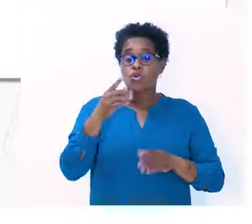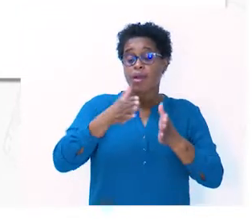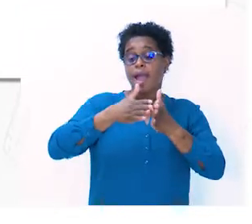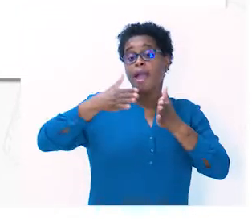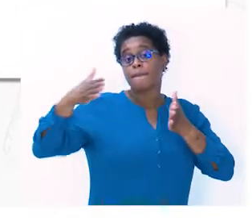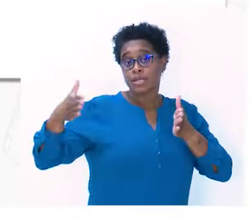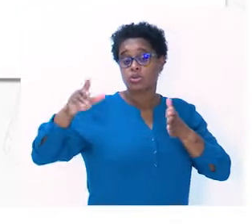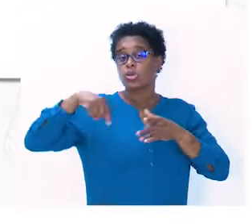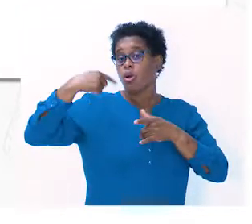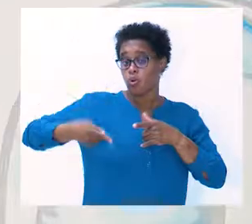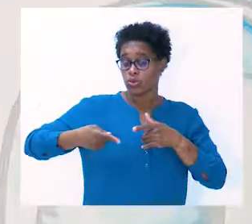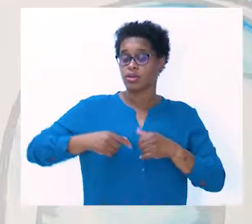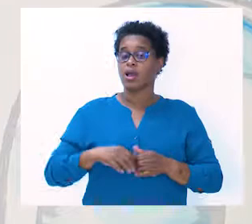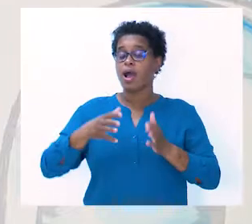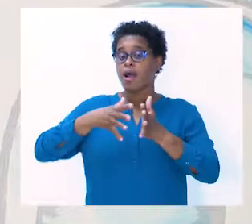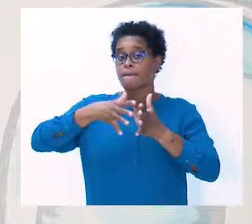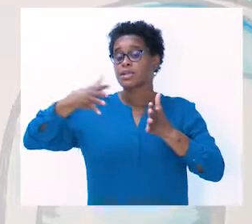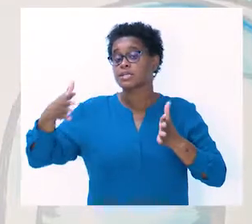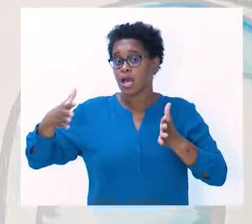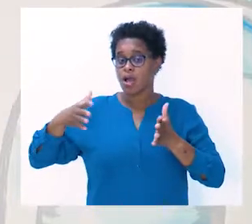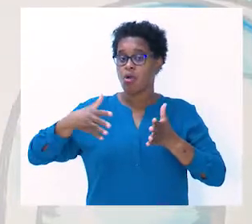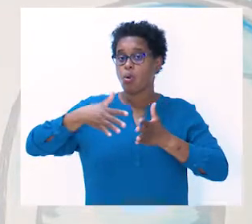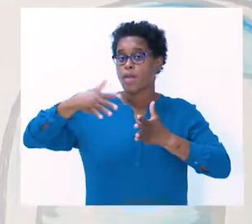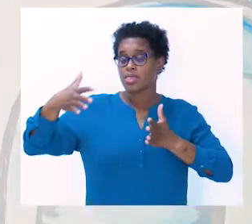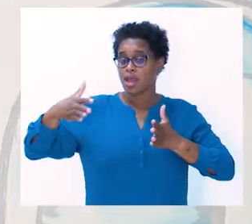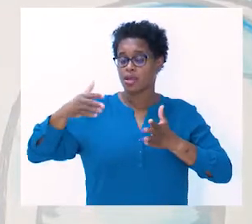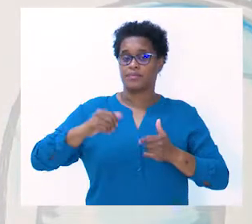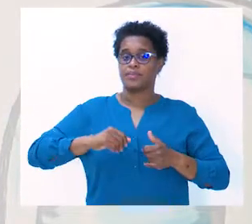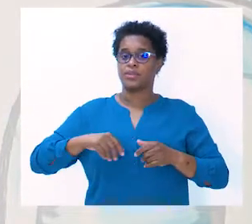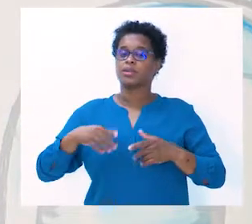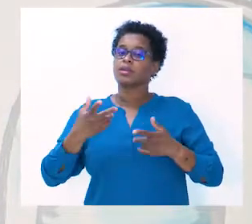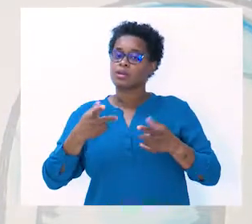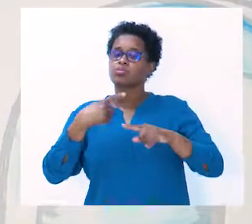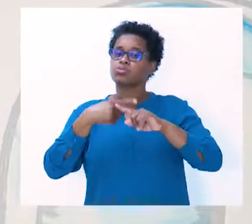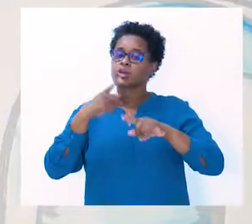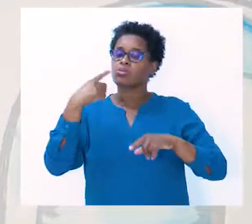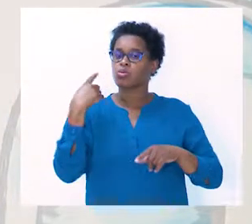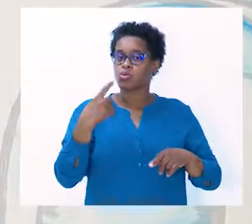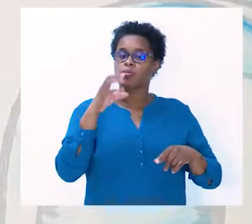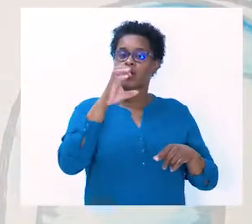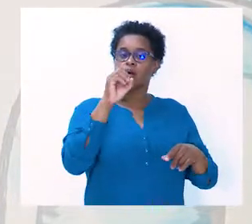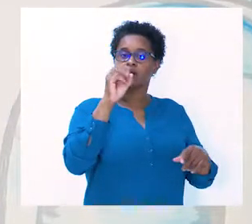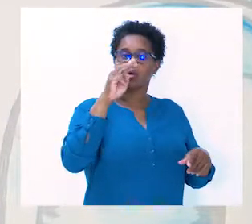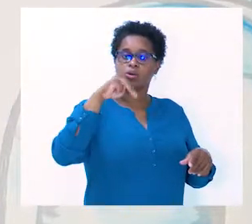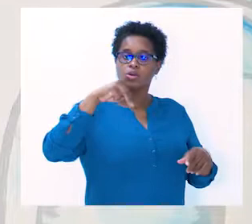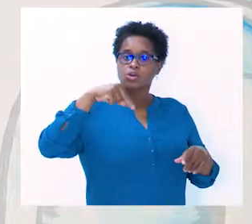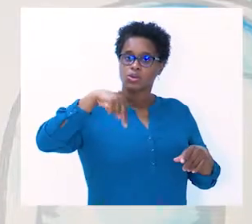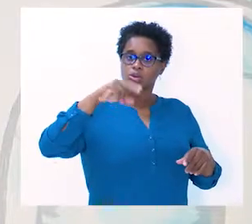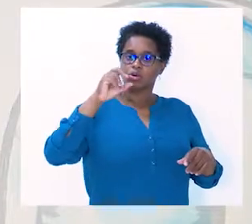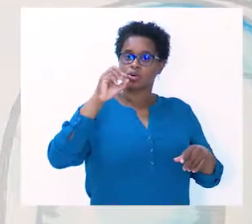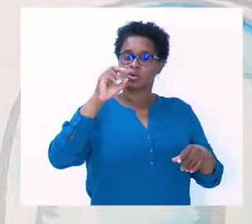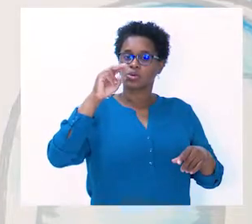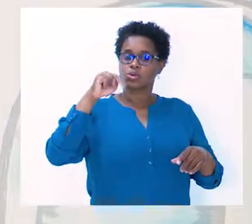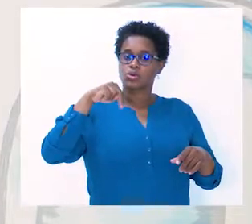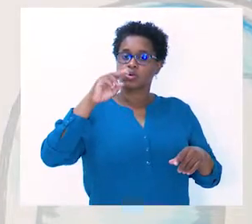é ampliação da outra, a ampliação é aumentar. Multiplicamos por uma constante. Mas